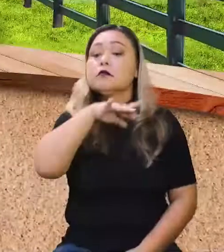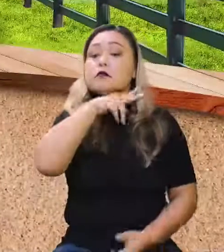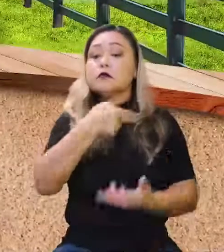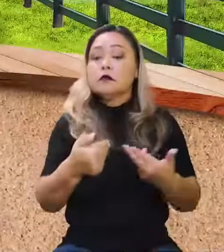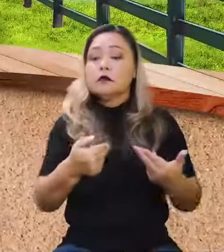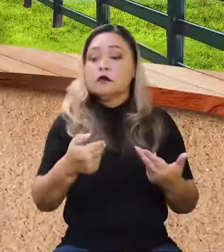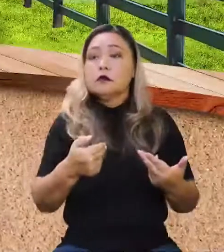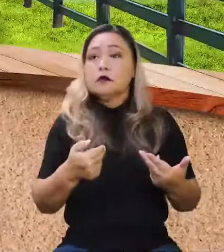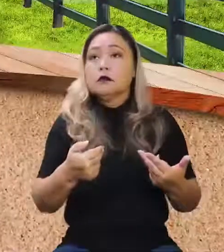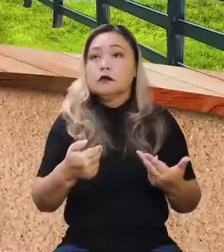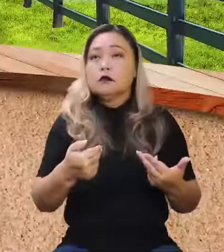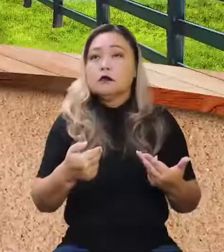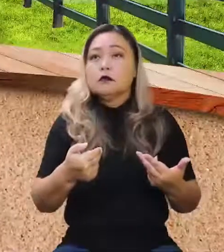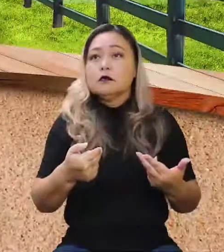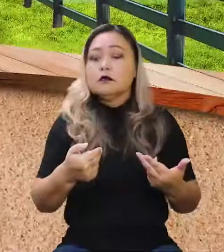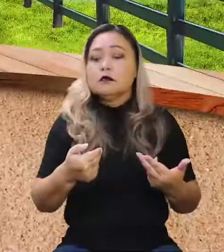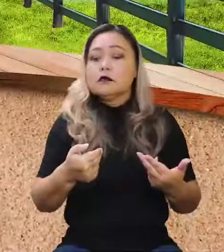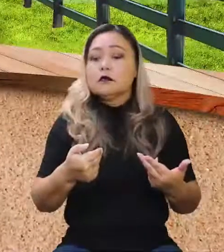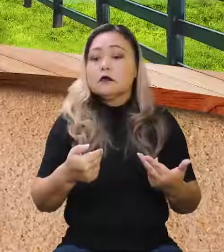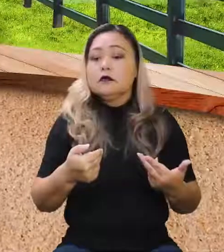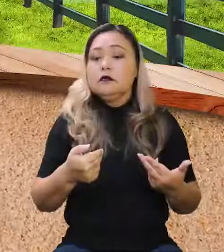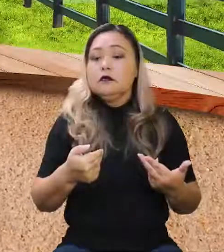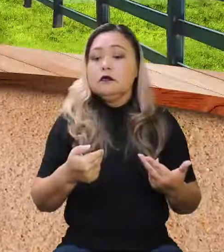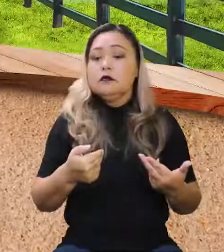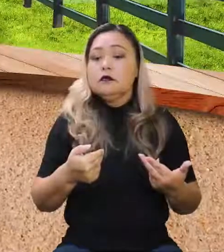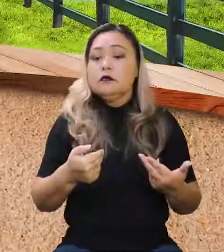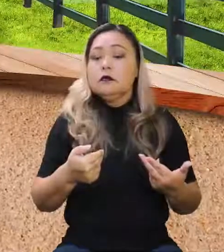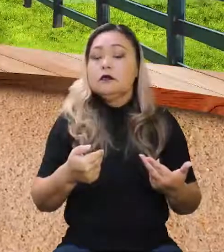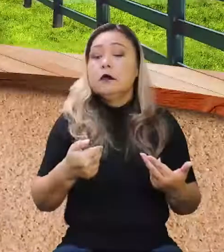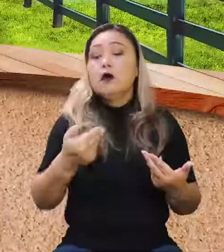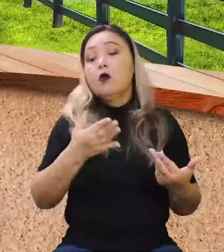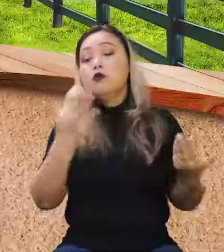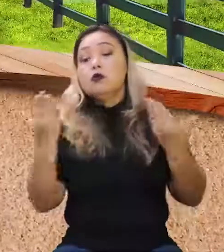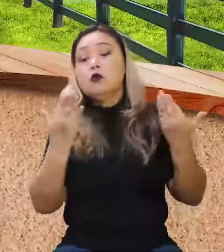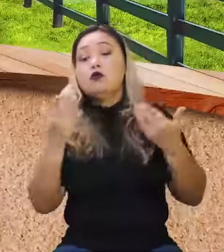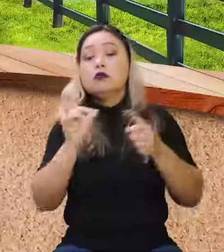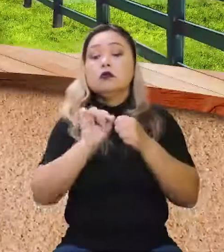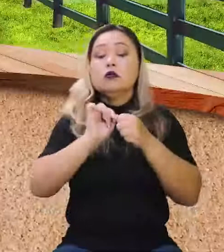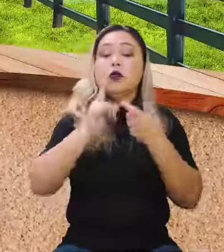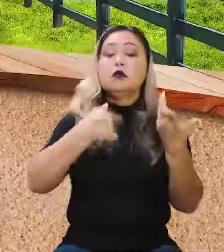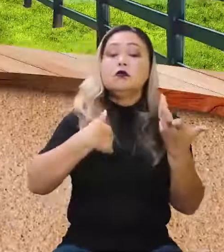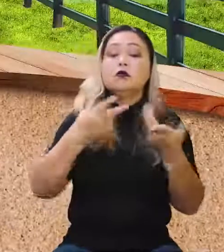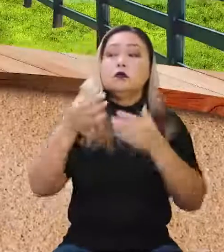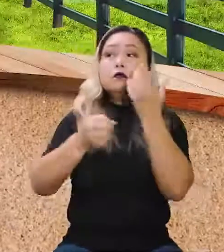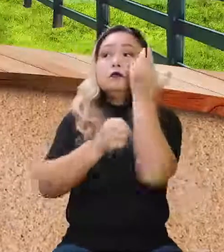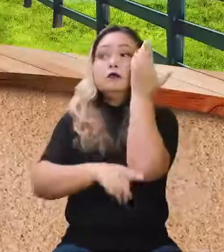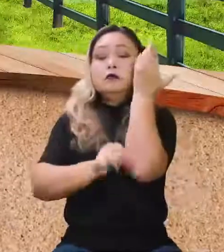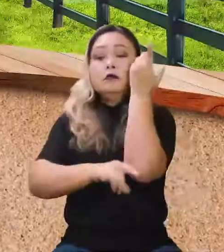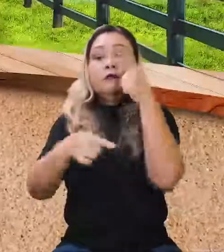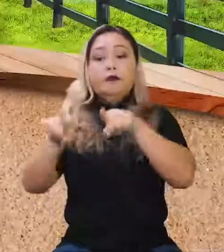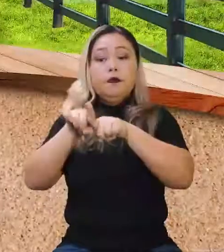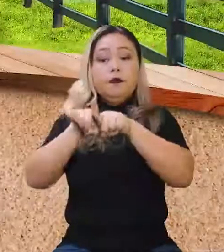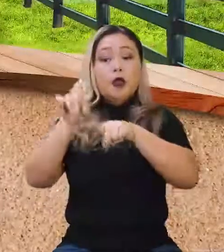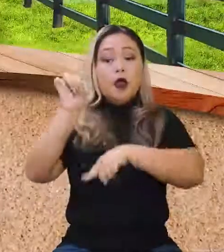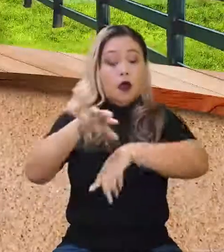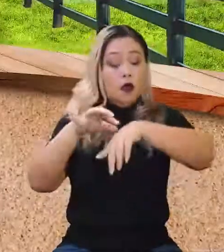E eu vou parar de relacionar com ave de postura ou de corte. Sempre vai ser relacionado com bovino